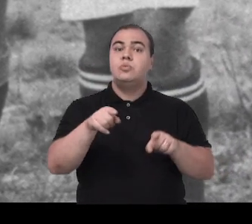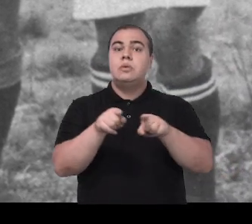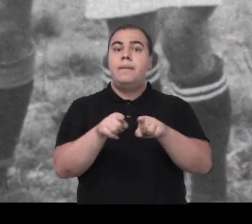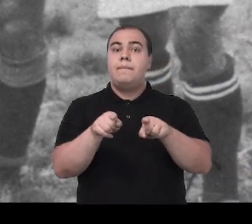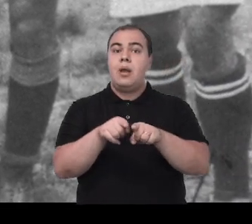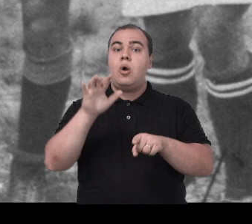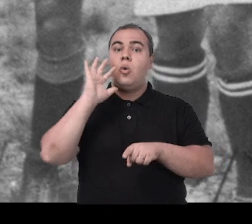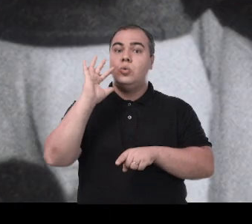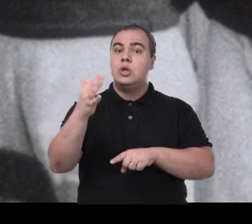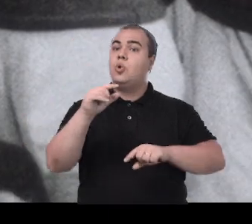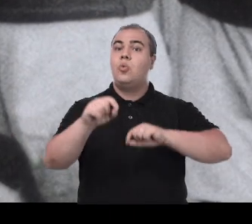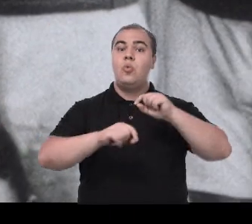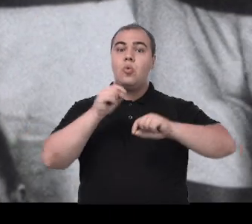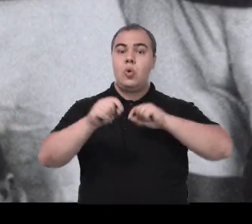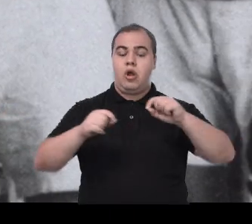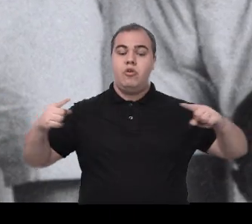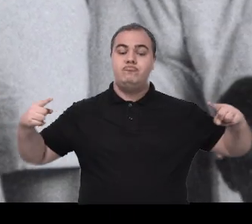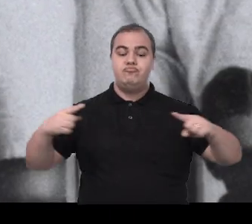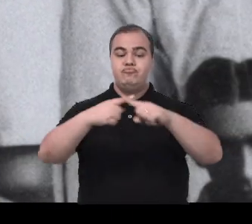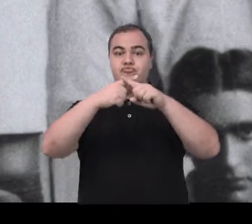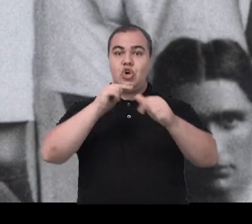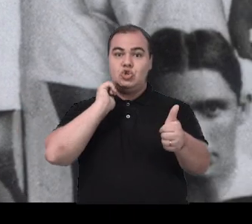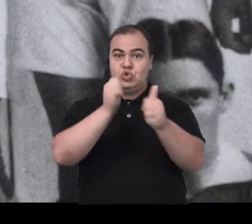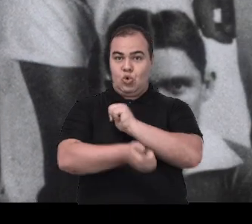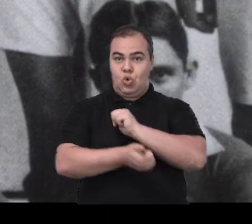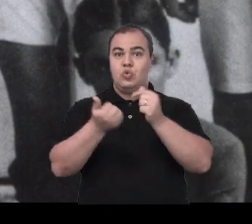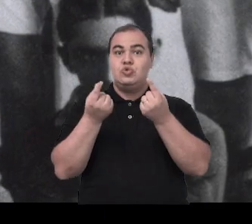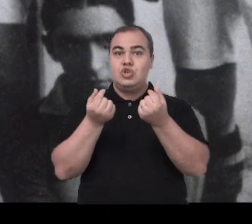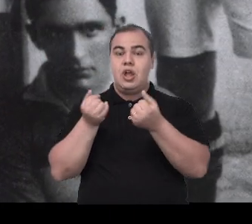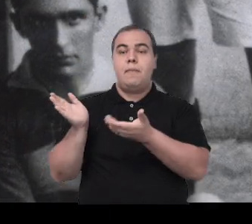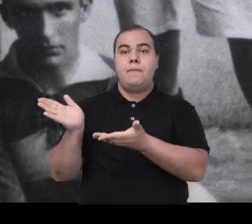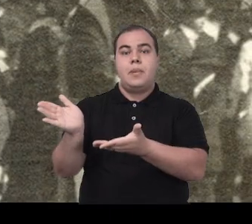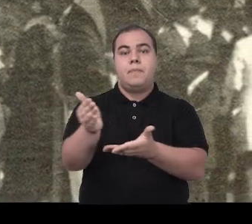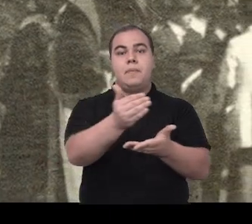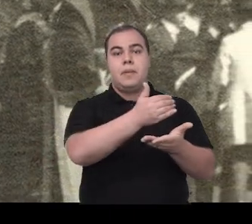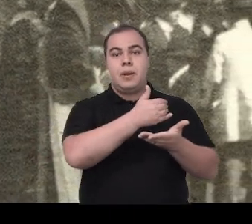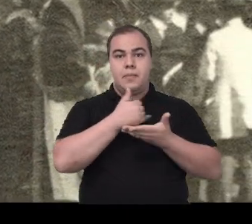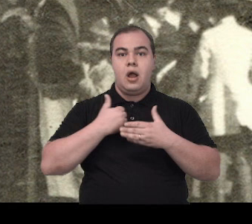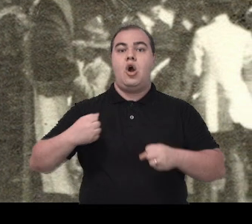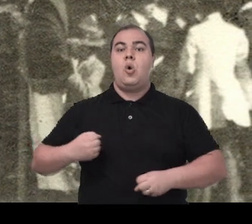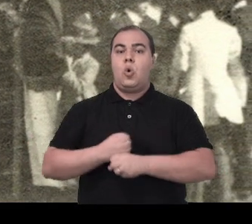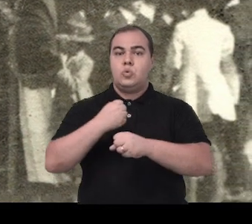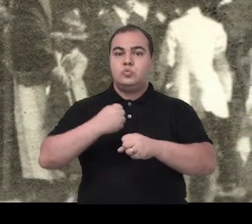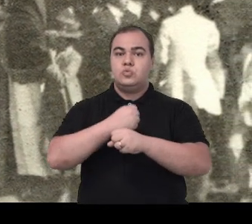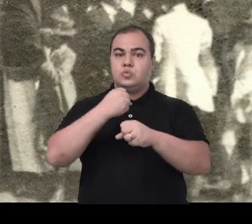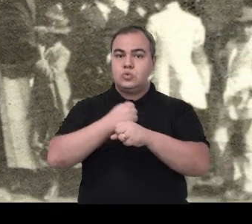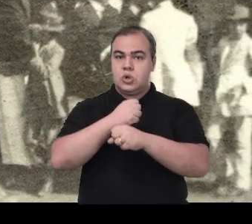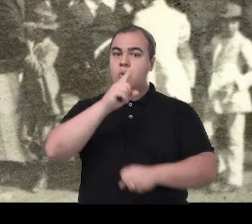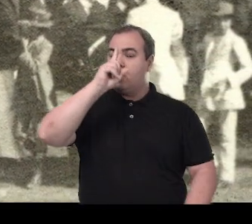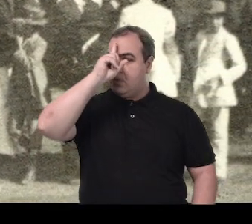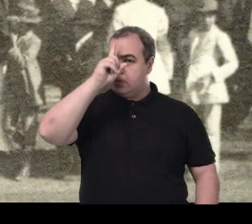conseguiu, inclusive, que acontecesse um derby entre Ponte e Guarani, com a renda toda revertida para a